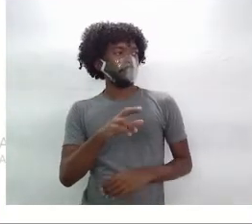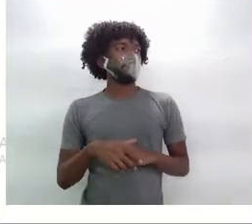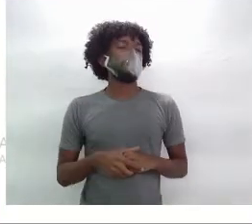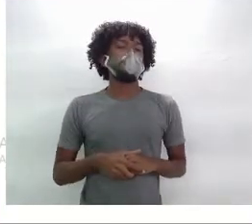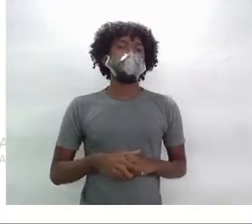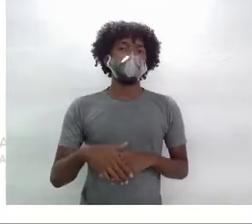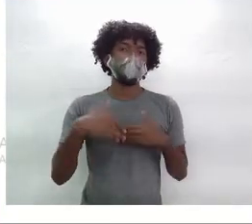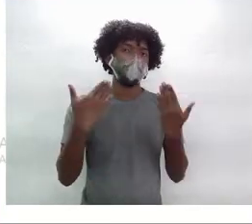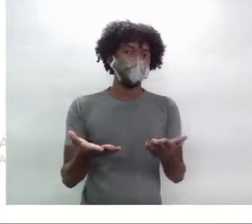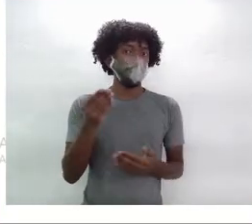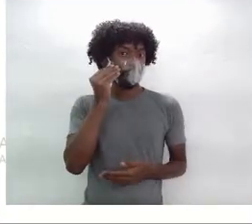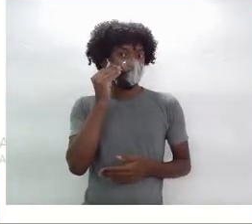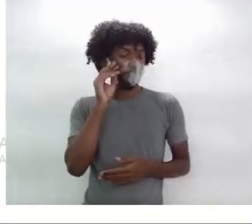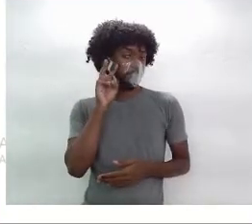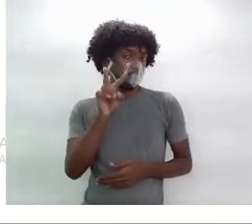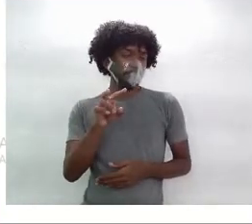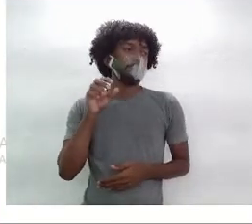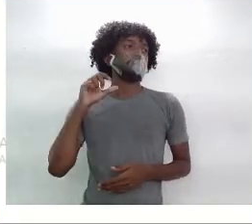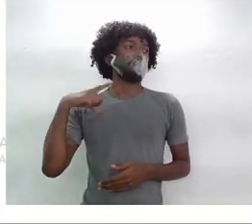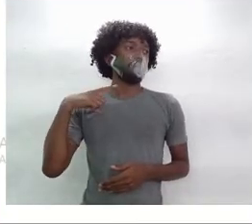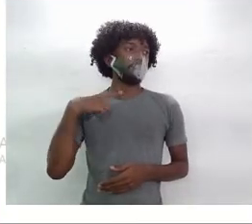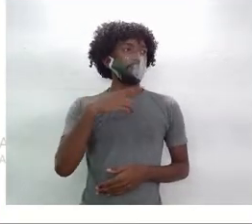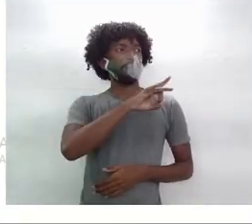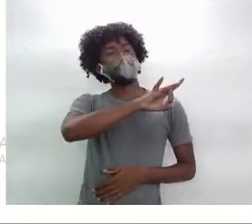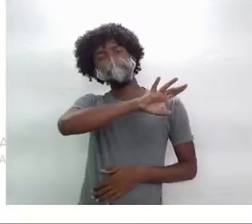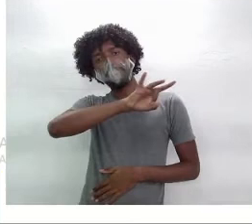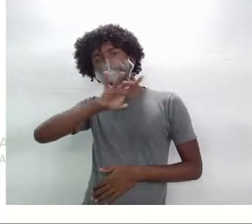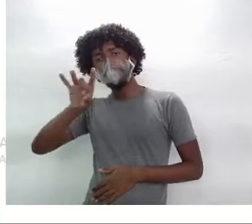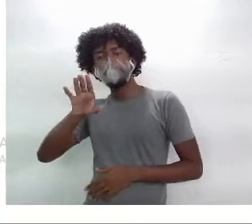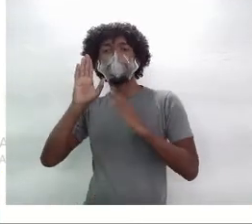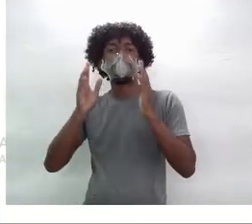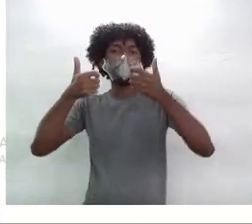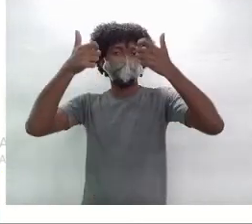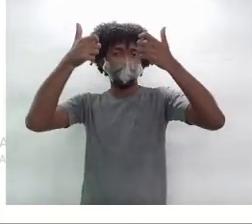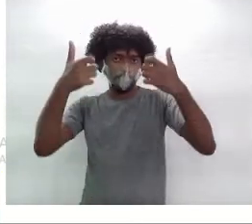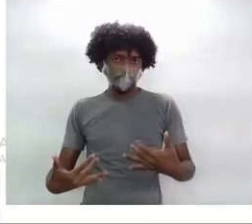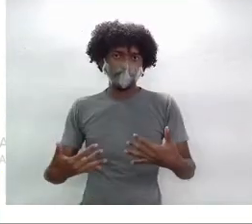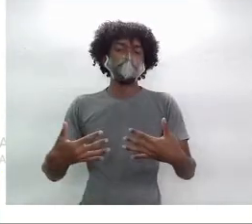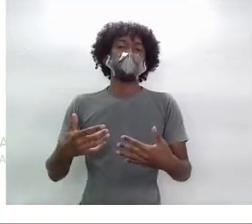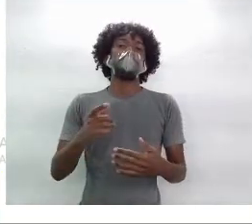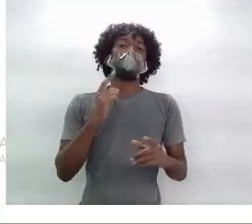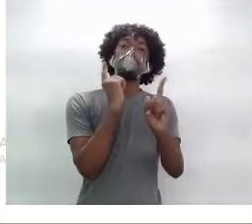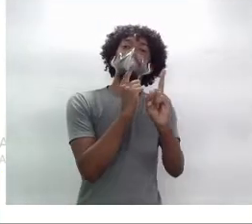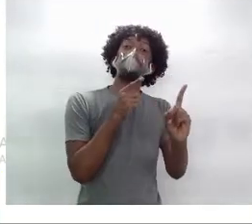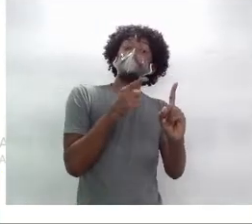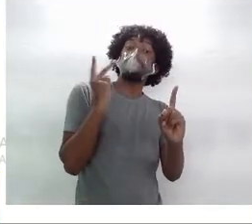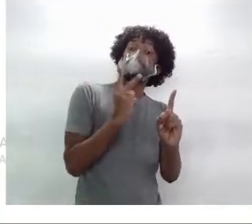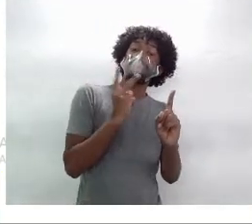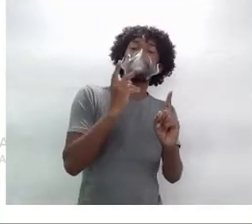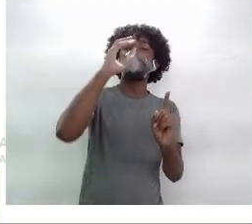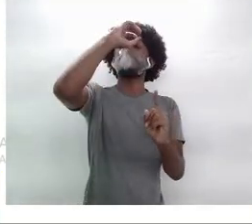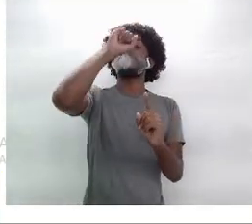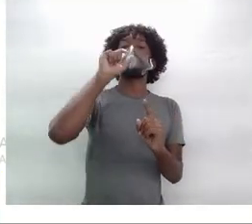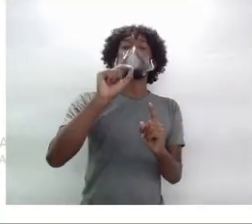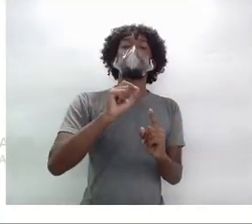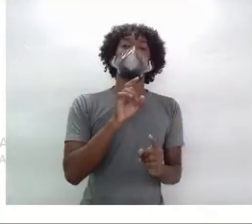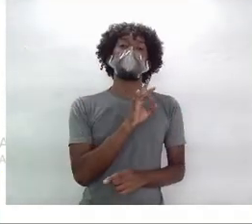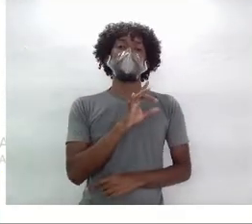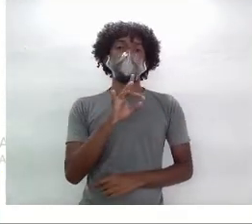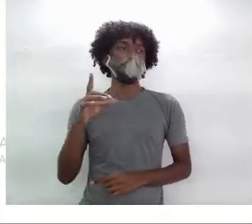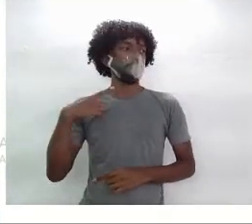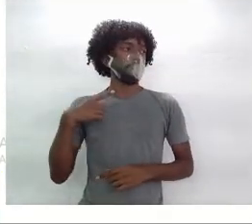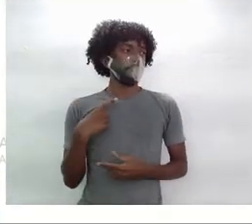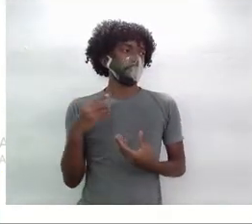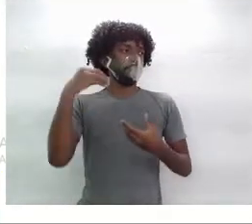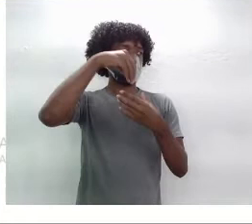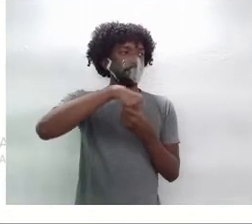vejam só, na tela ainda, nós aprendemos nesse encontro, foi, cada religião tem, portanto,